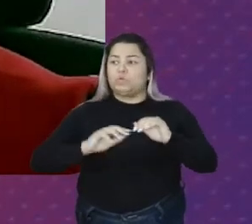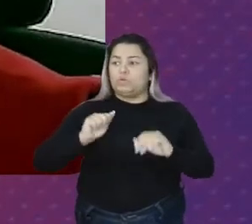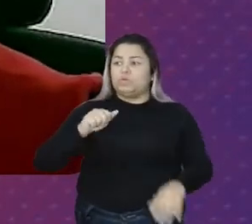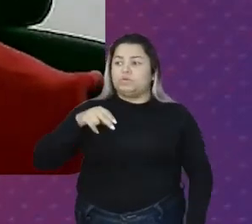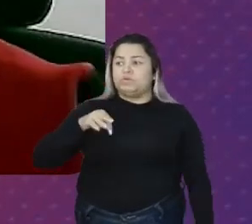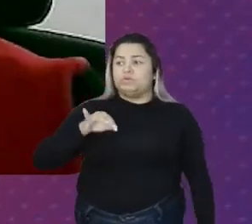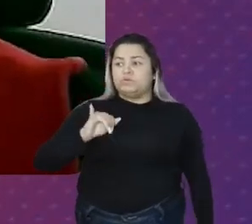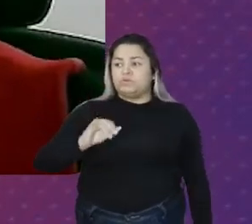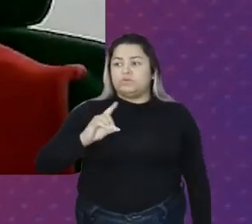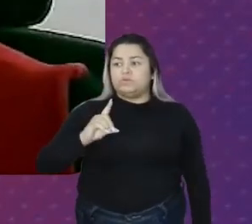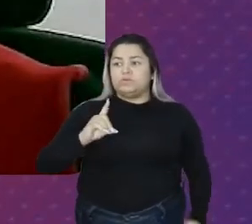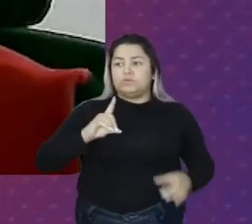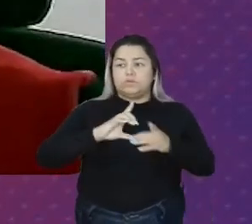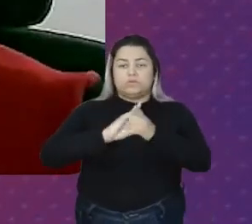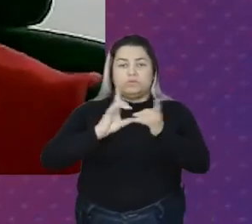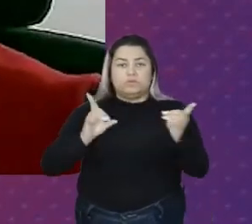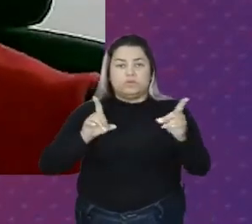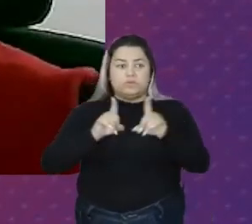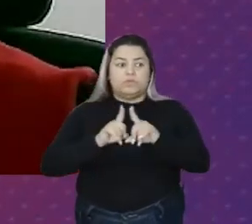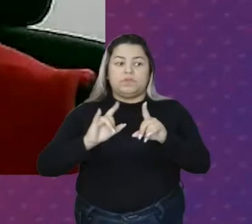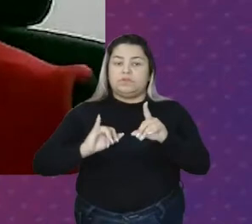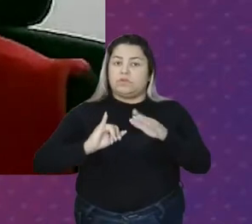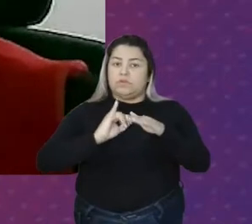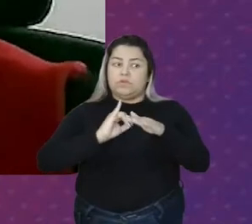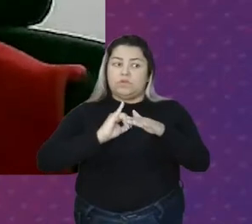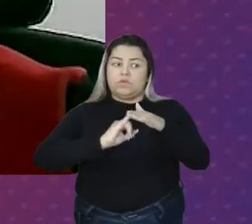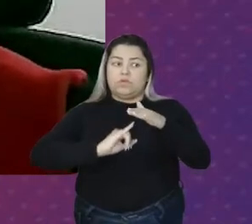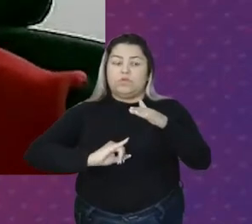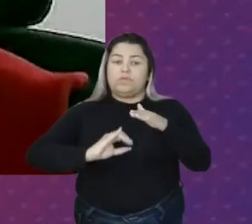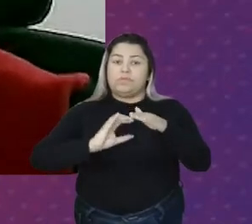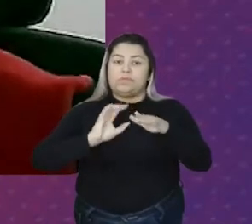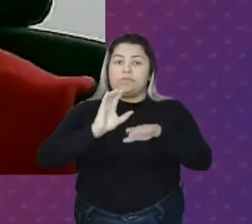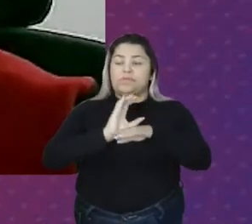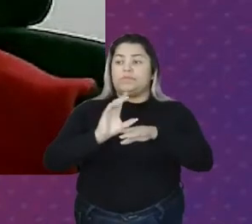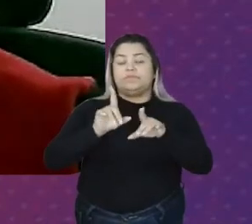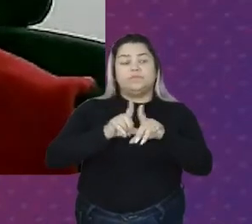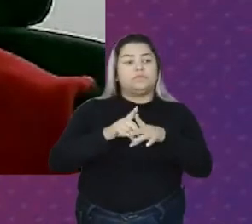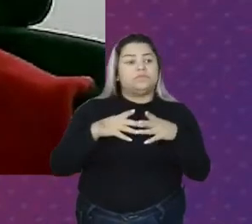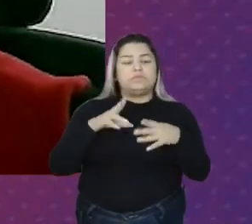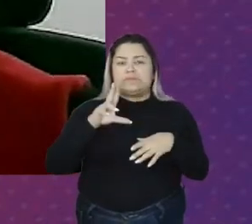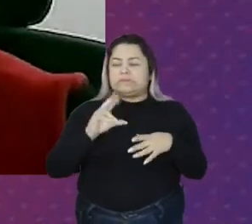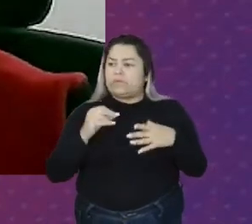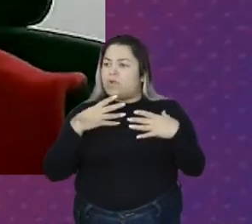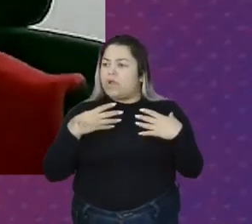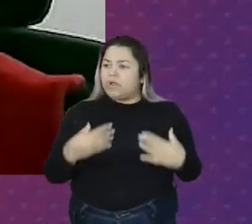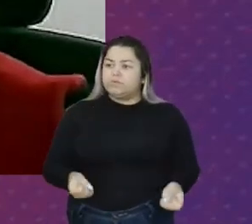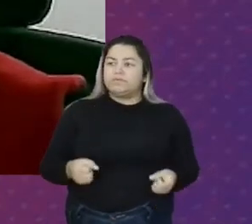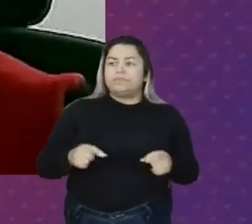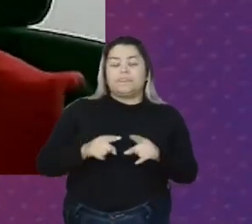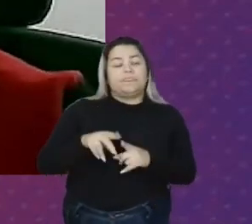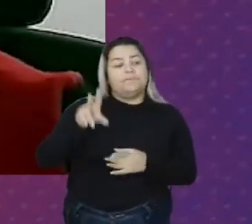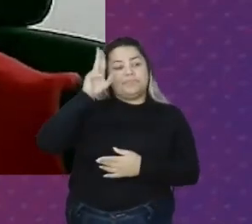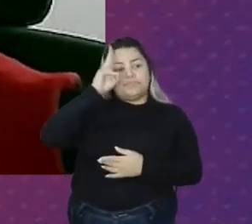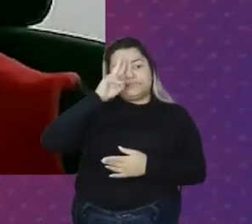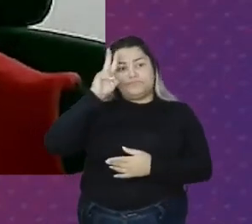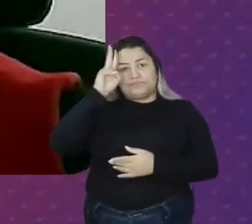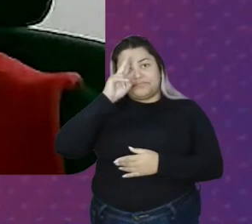e atos inconstitucionais, e eu diria inconcebíveis, considerando a história